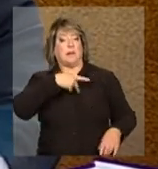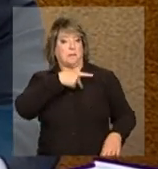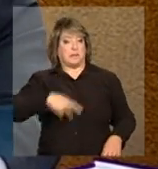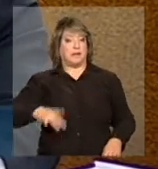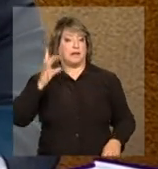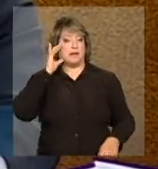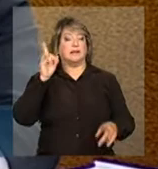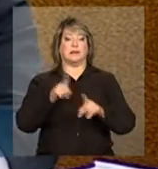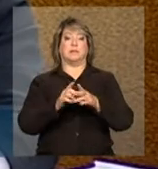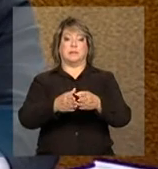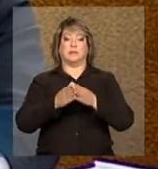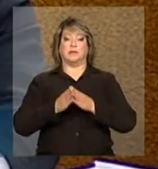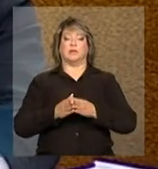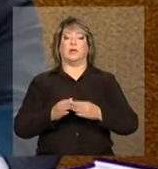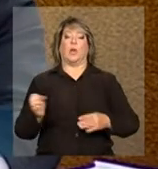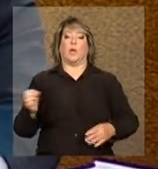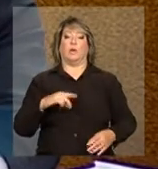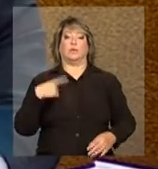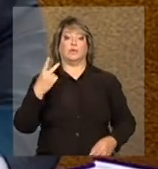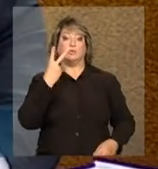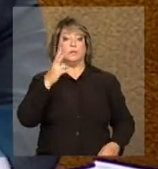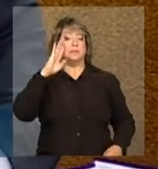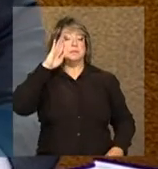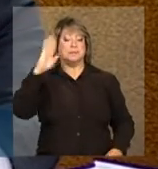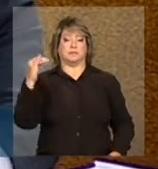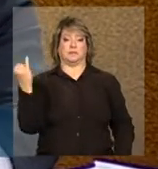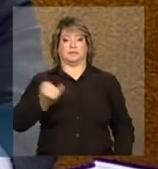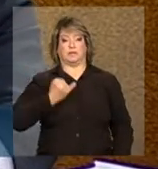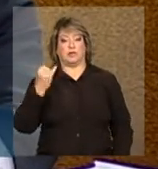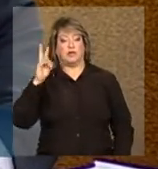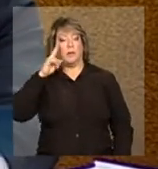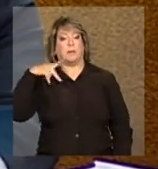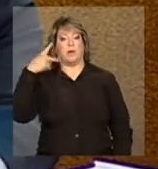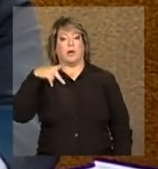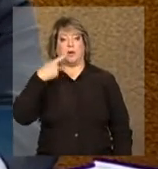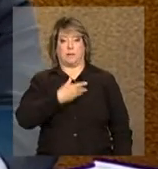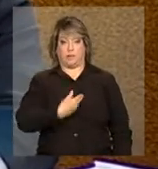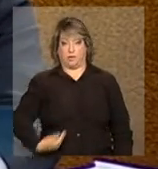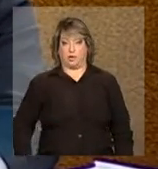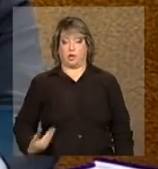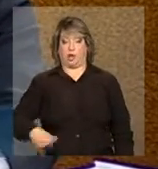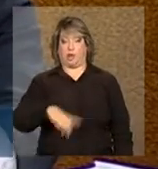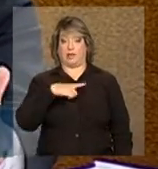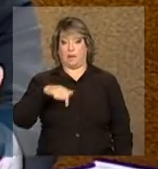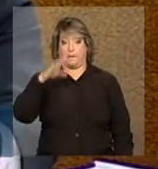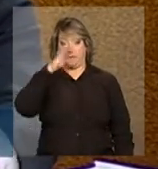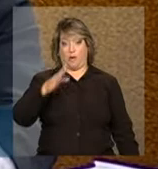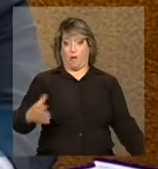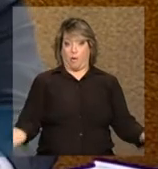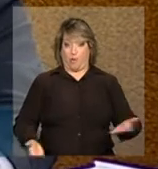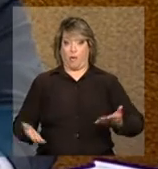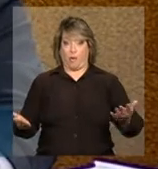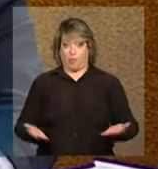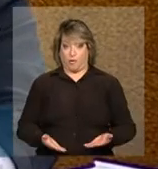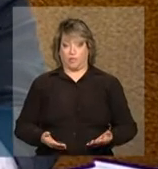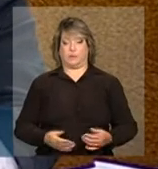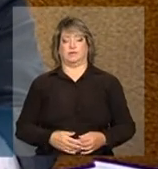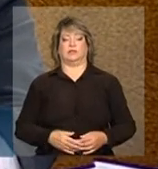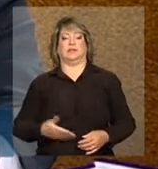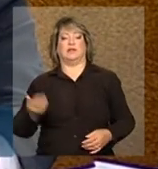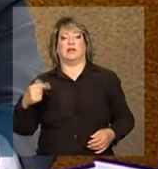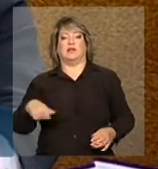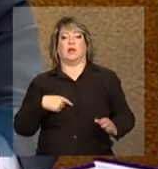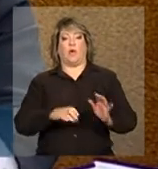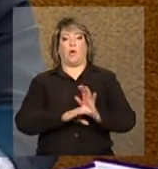um novo apelo pelas duas grandes prioridades, acho que em termos de políticas públicas, que a gente tem no Brasil hoje, desde a Constituição Federal, que